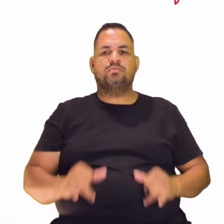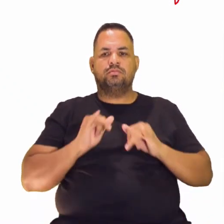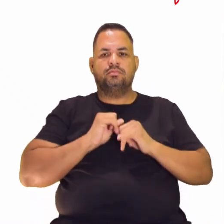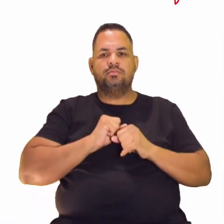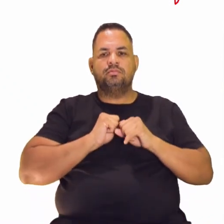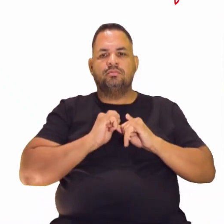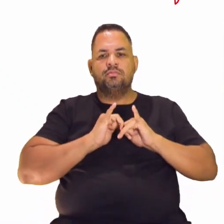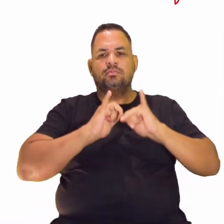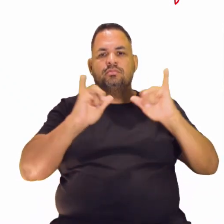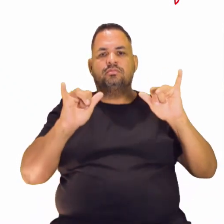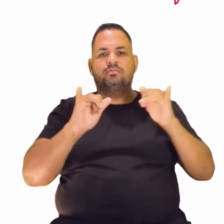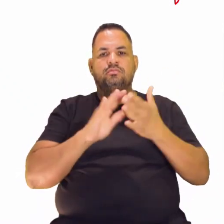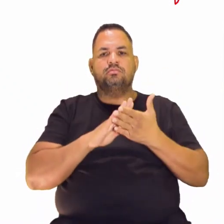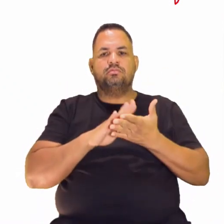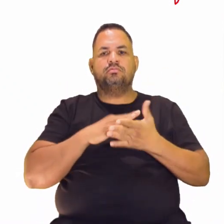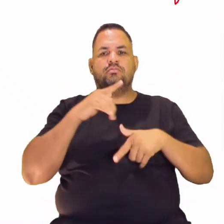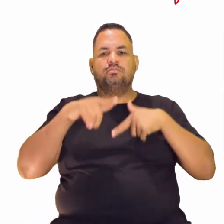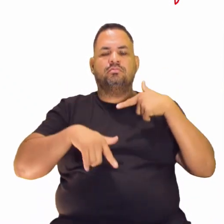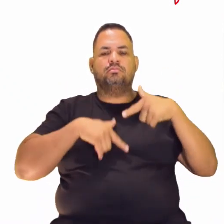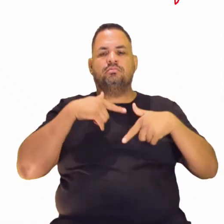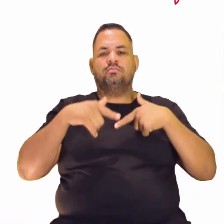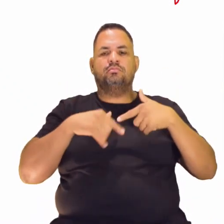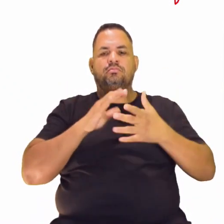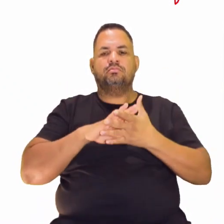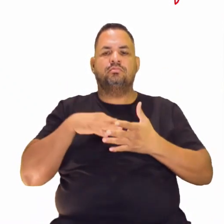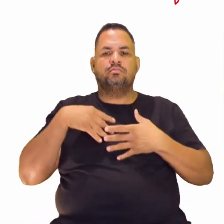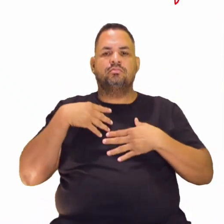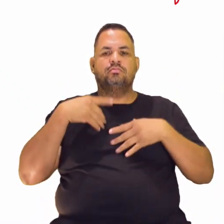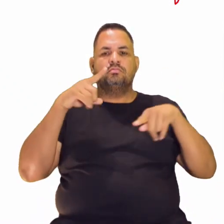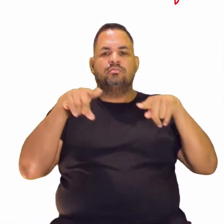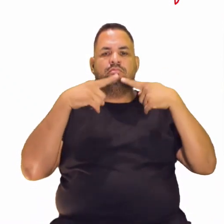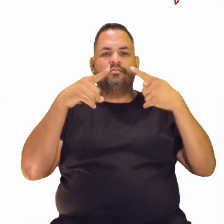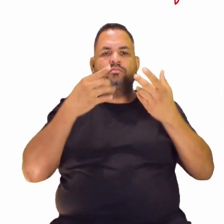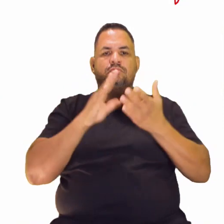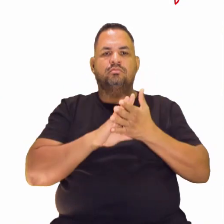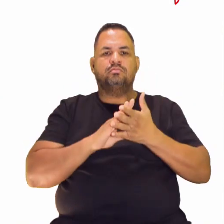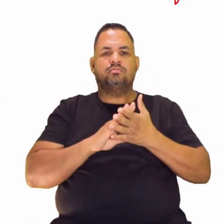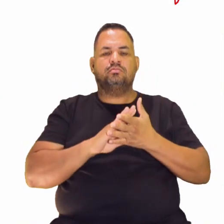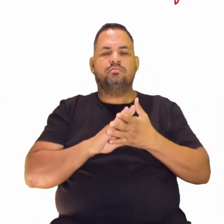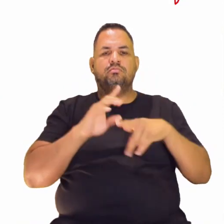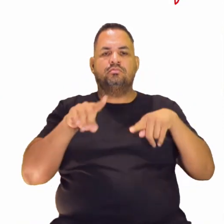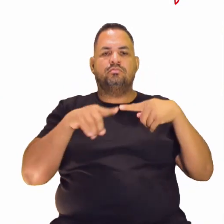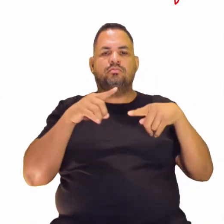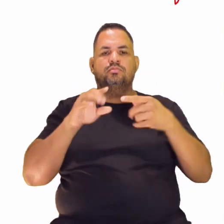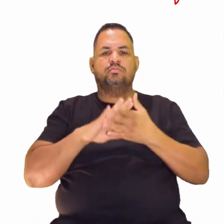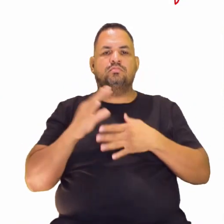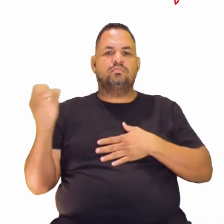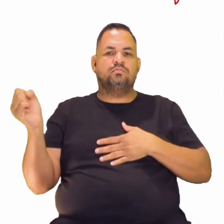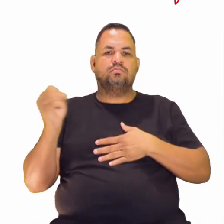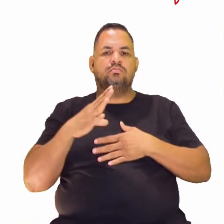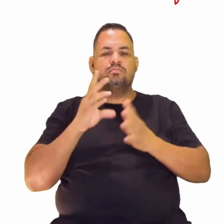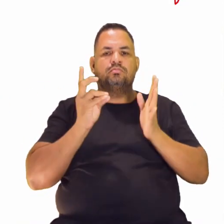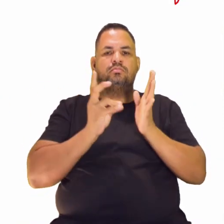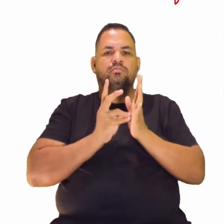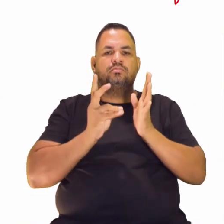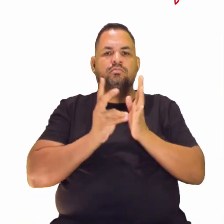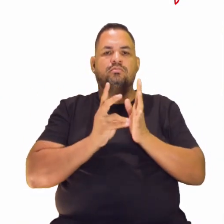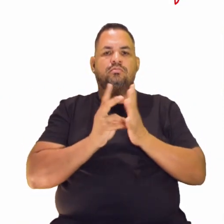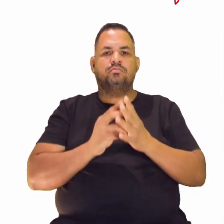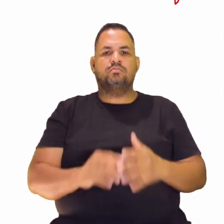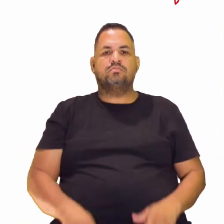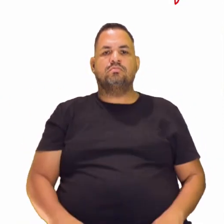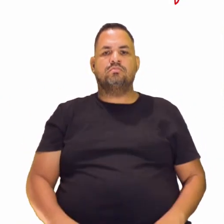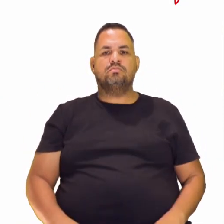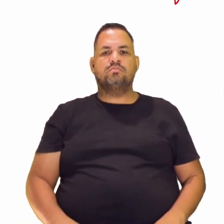veiculação do trabalho musical indígena. Ou seja, a música contemporânea e indígena